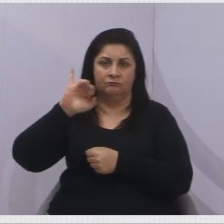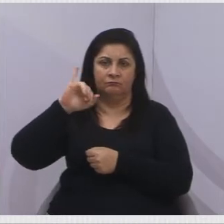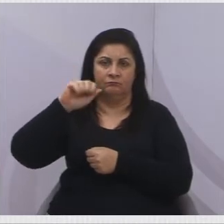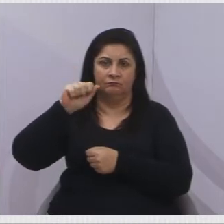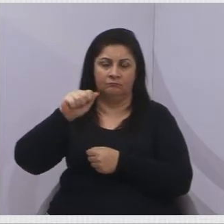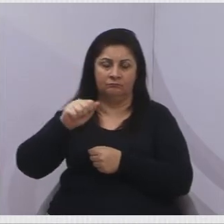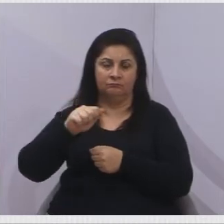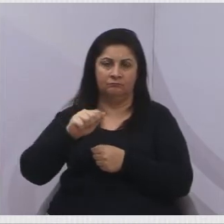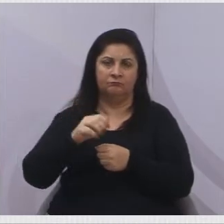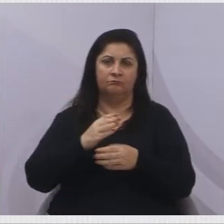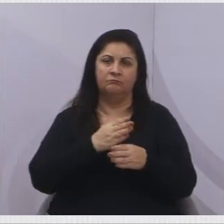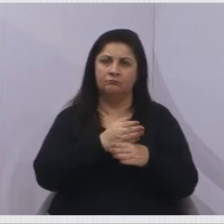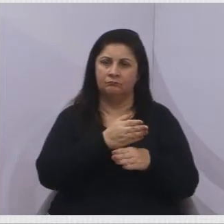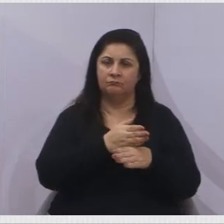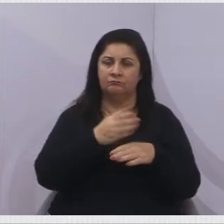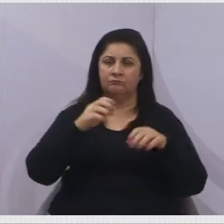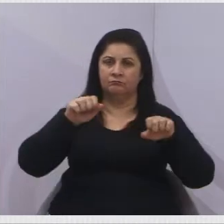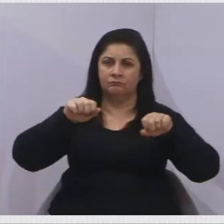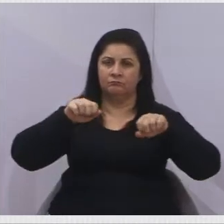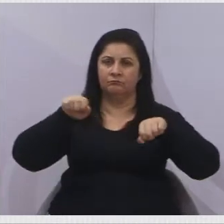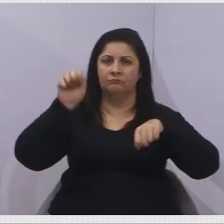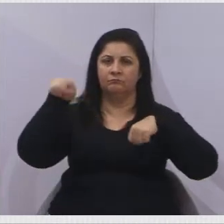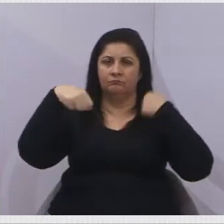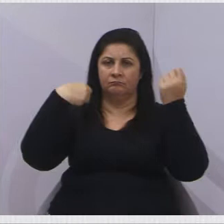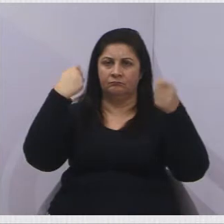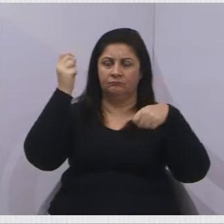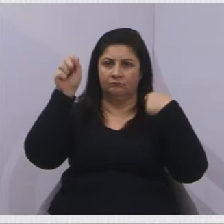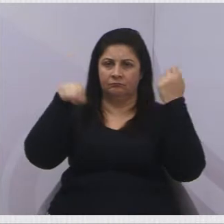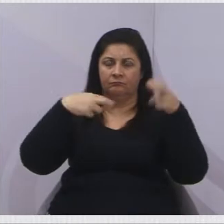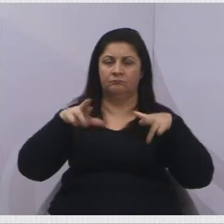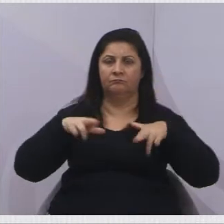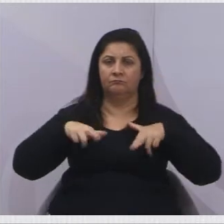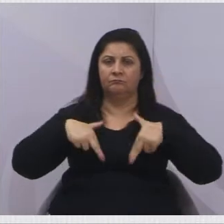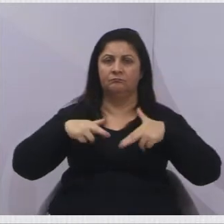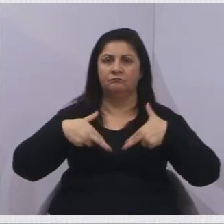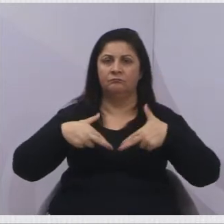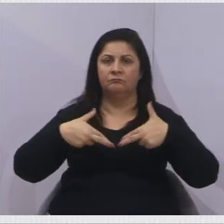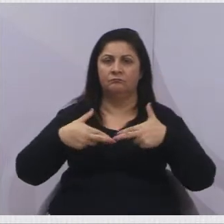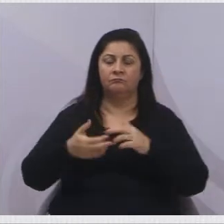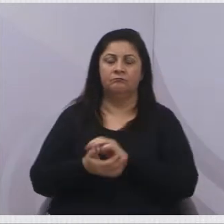acesso à fisioterapia, reabilitação, para fazer esses